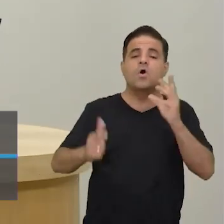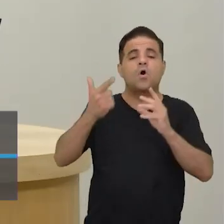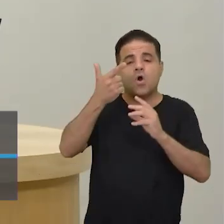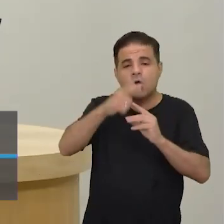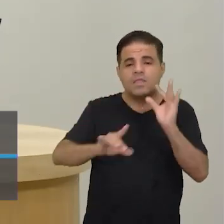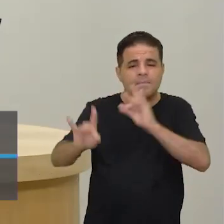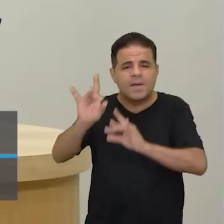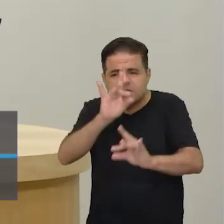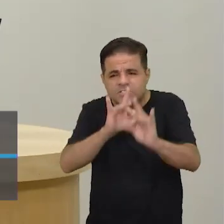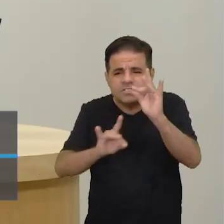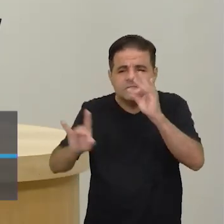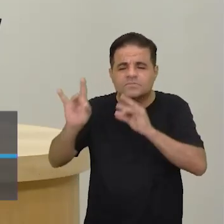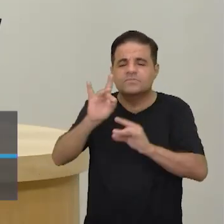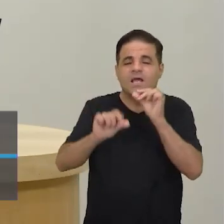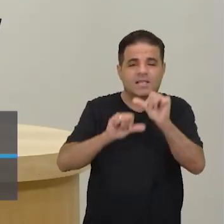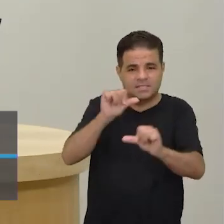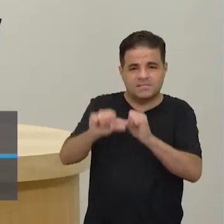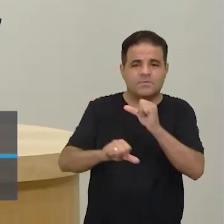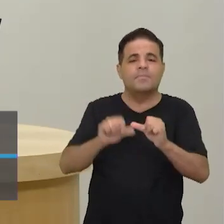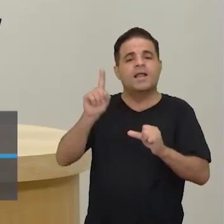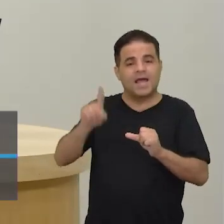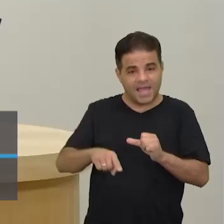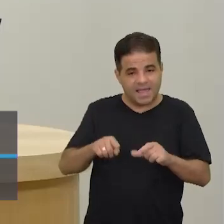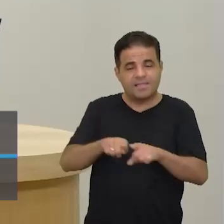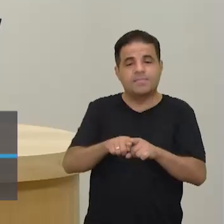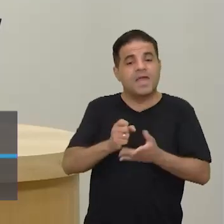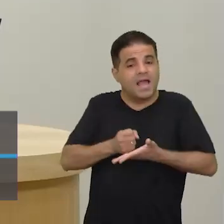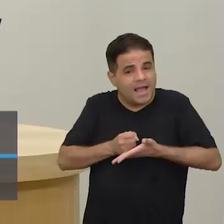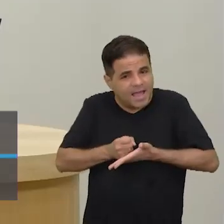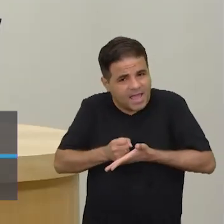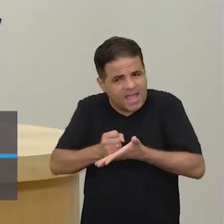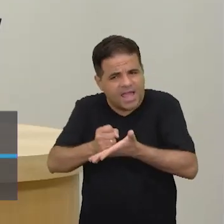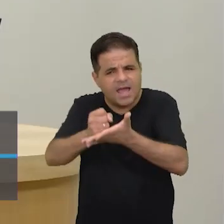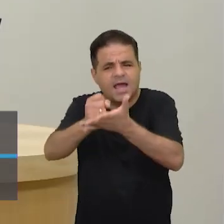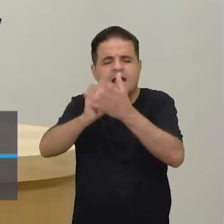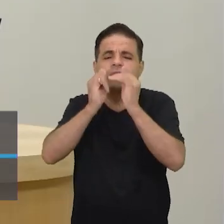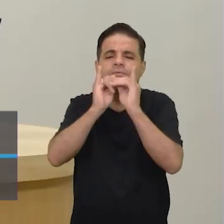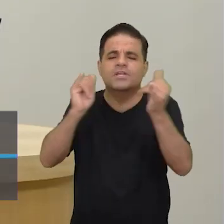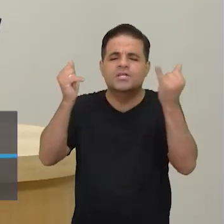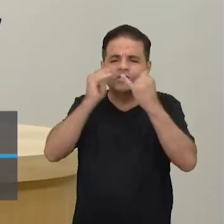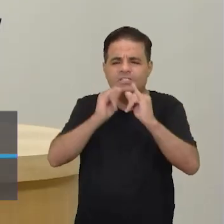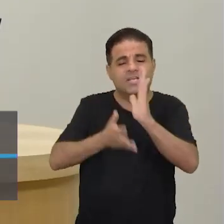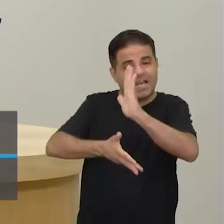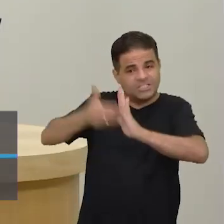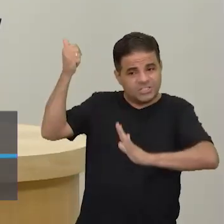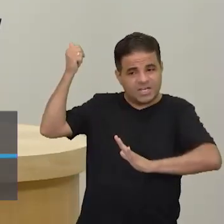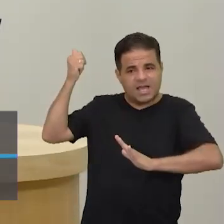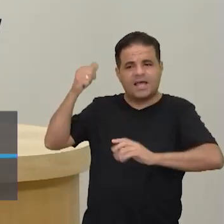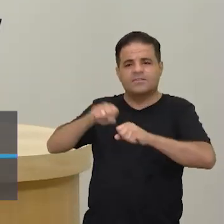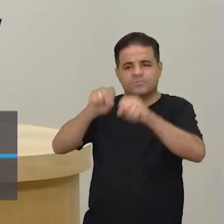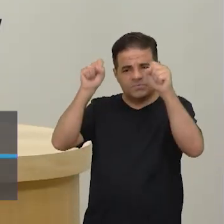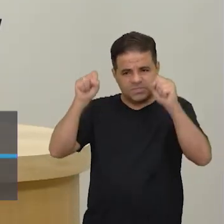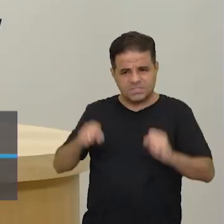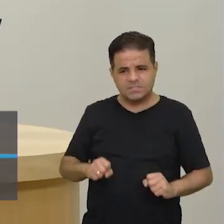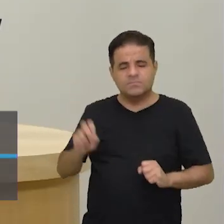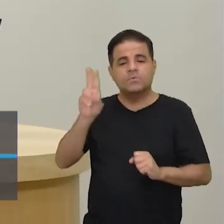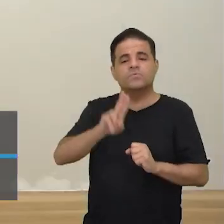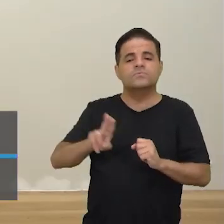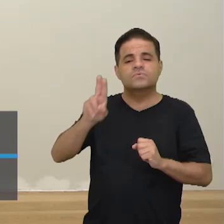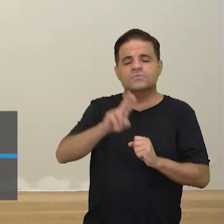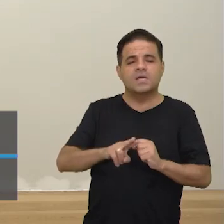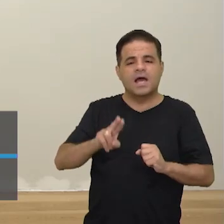a partícula, quando é transformada em partícula, ela é também carregada com energia, né? Essa energia é retirada do sistema também através de